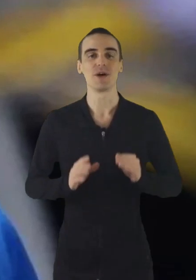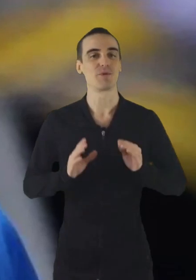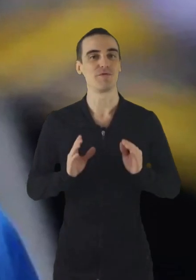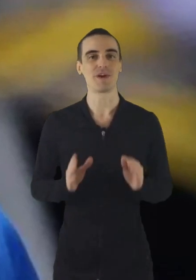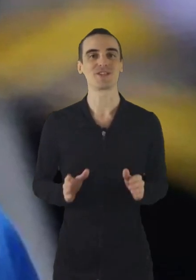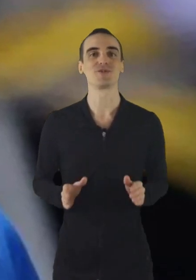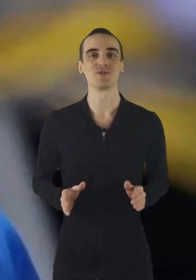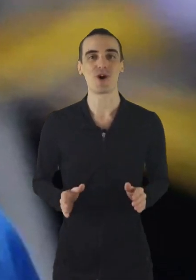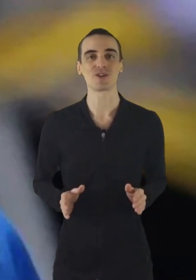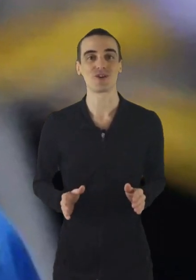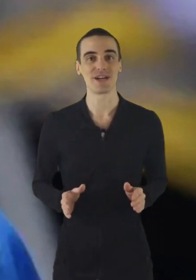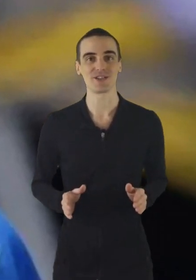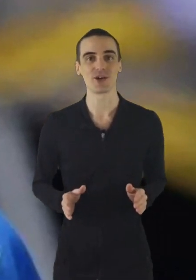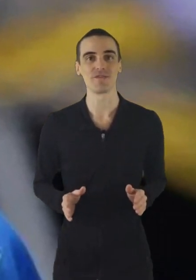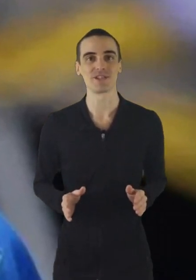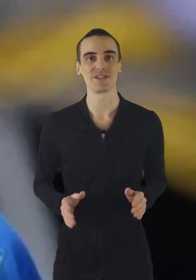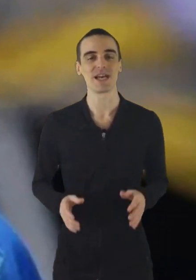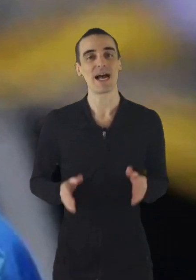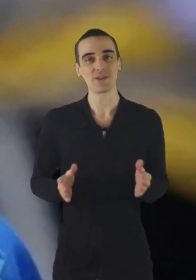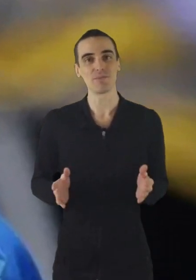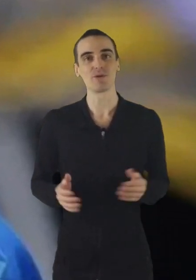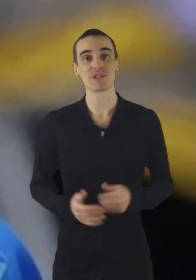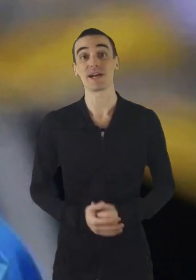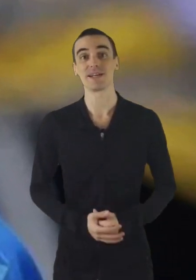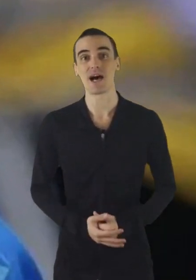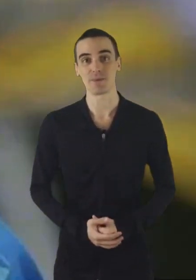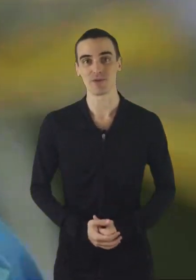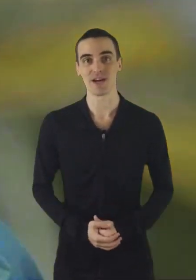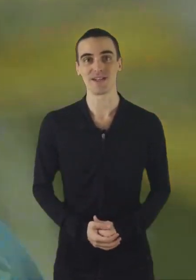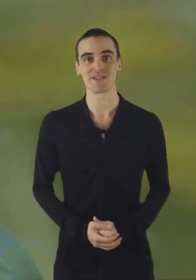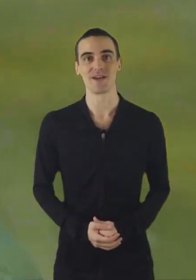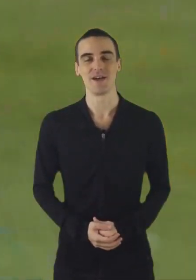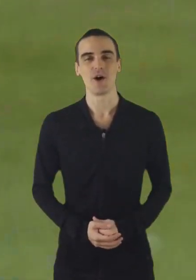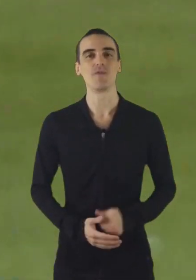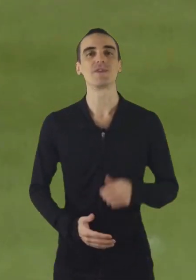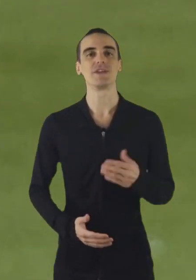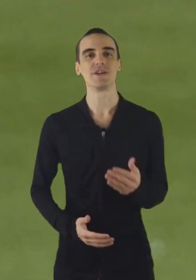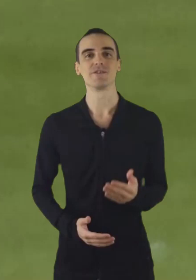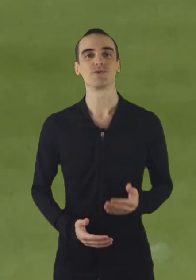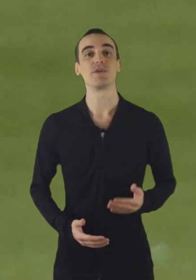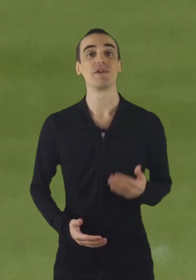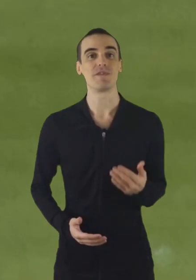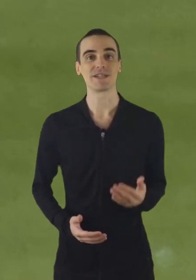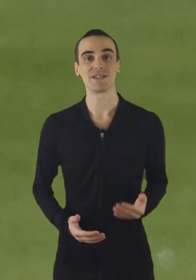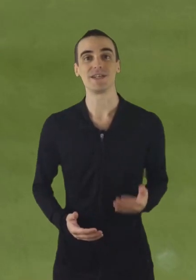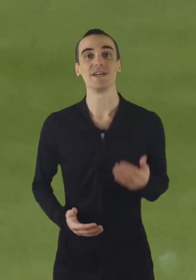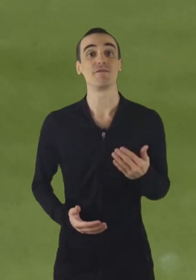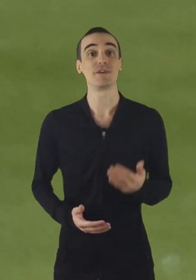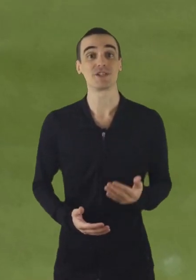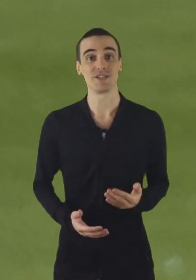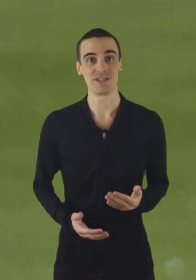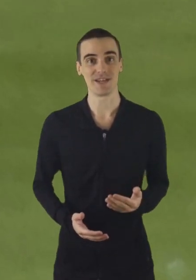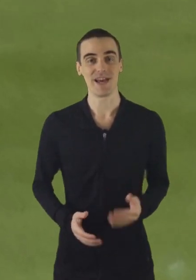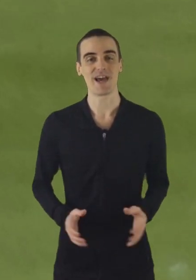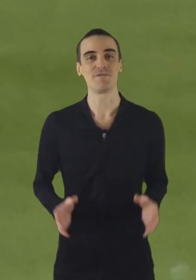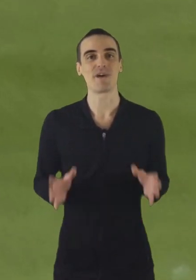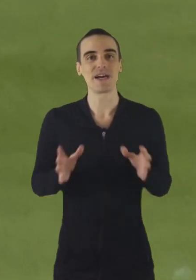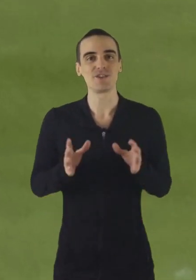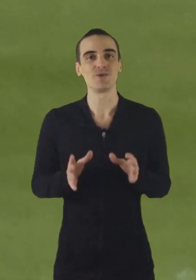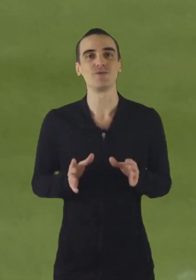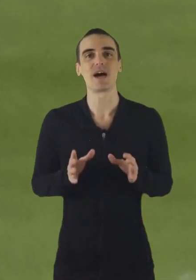sai do Palmeiras ainda nesta Temporada e o que você achou da situação de Patrick de Paula deixa sua opinião nos comentários